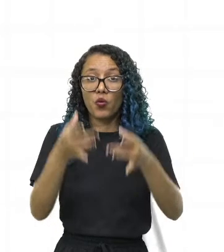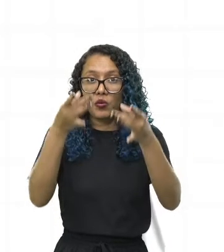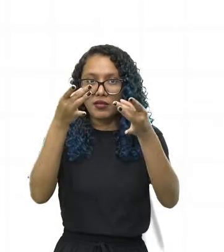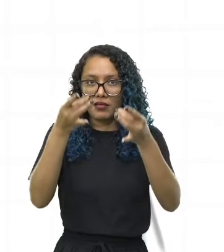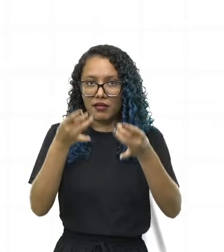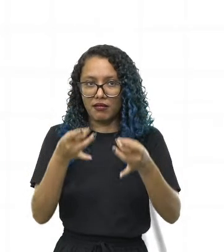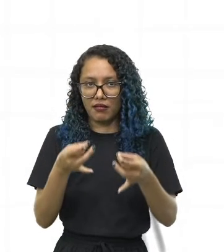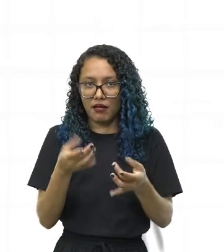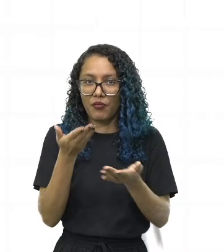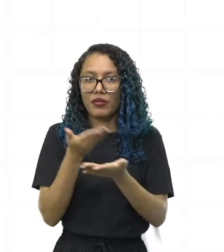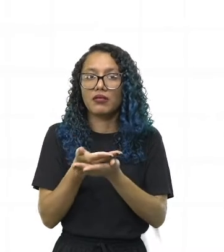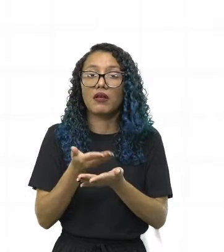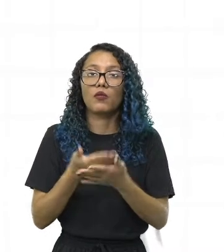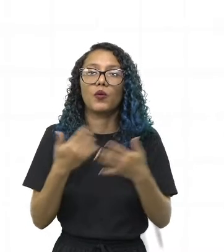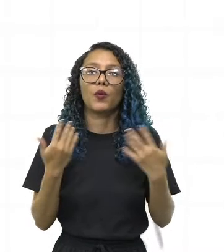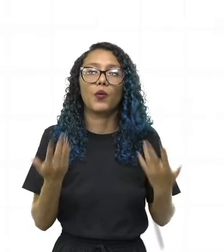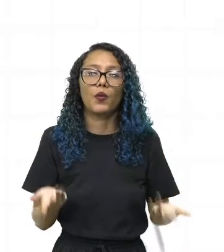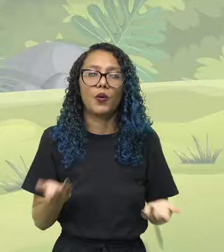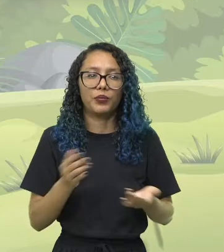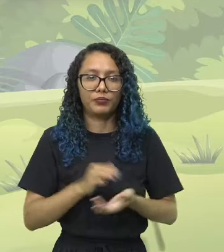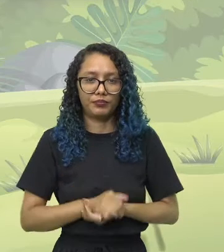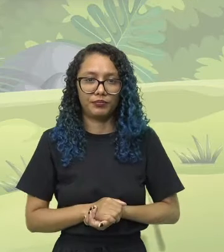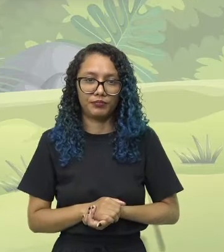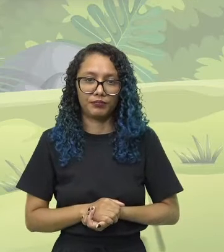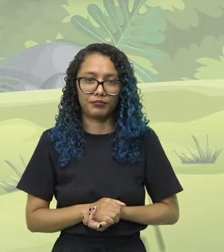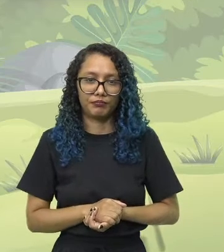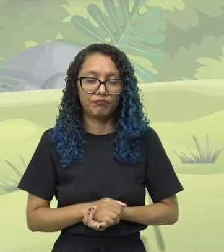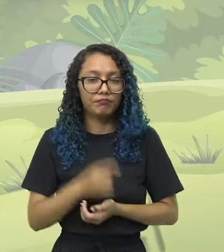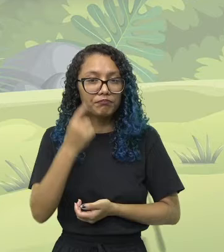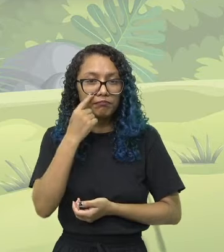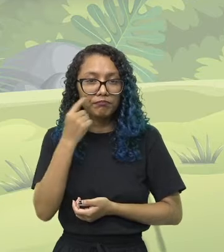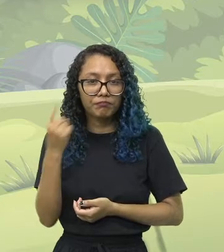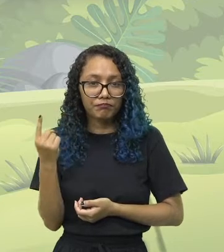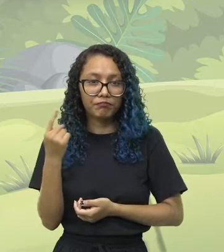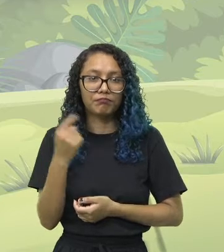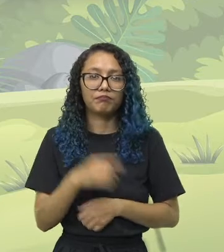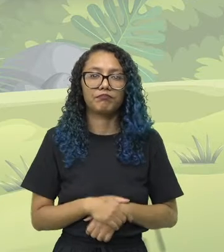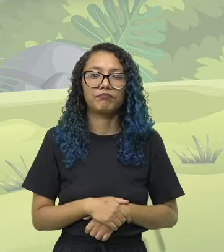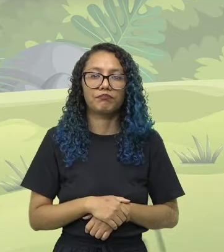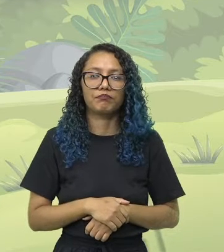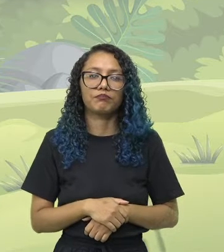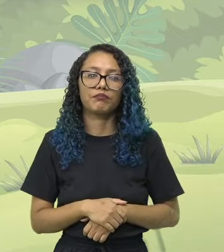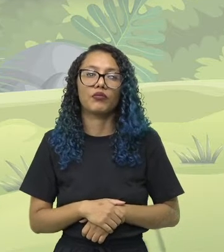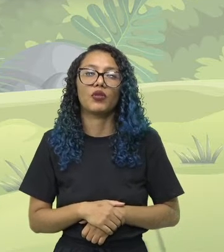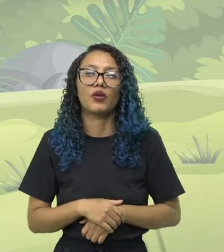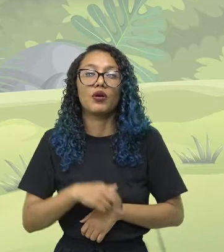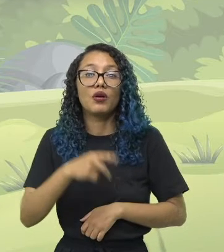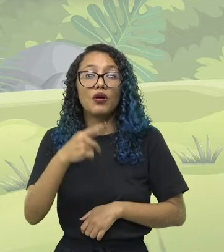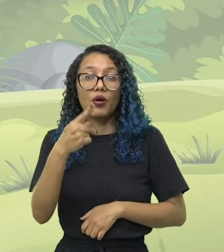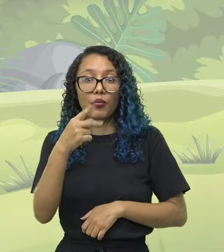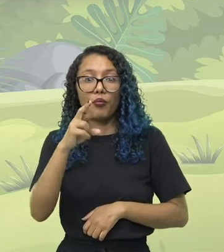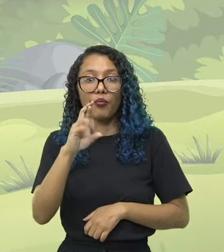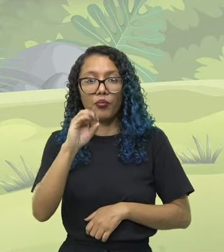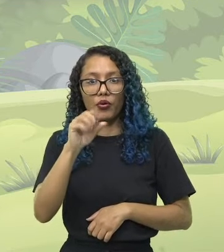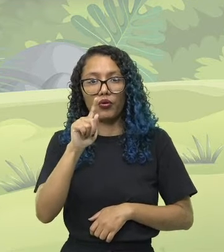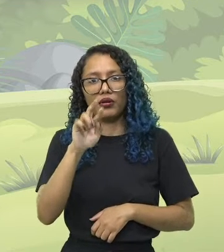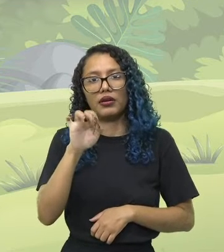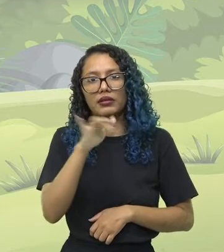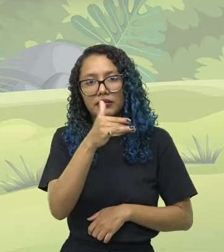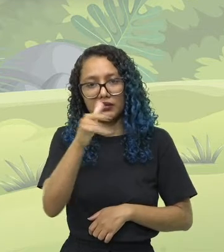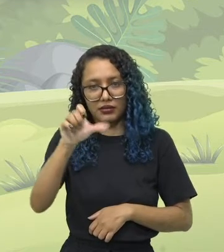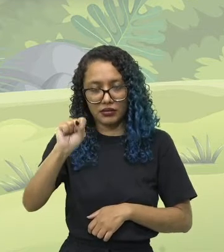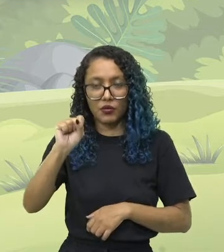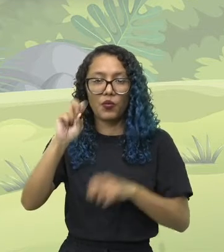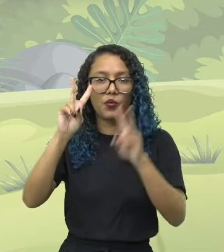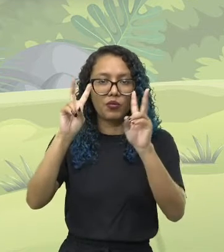aula, que é a progressão temática, né, dentro do texto. Então, eu trouxe um texto bem mais extenso para vocês, um texto